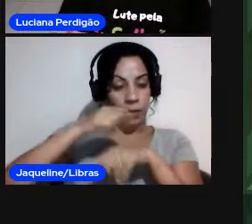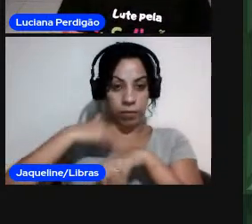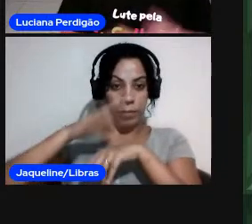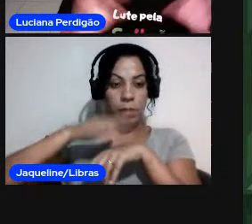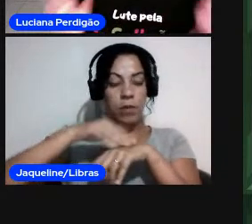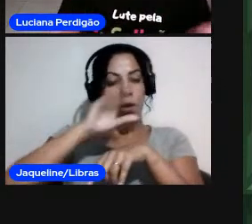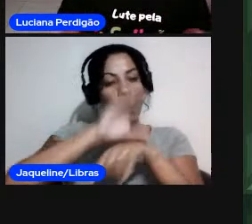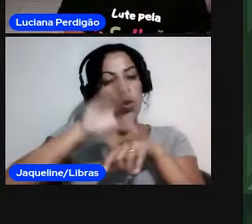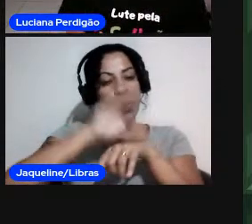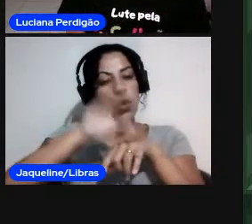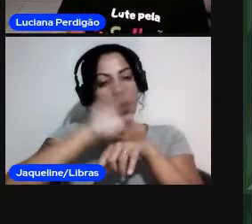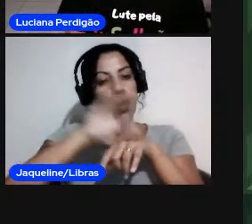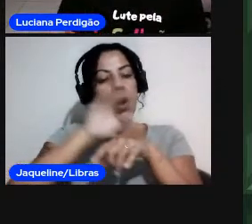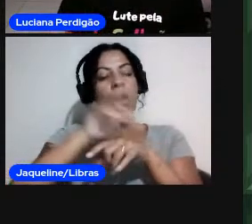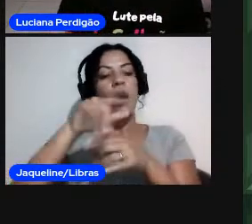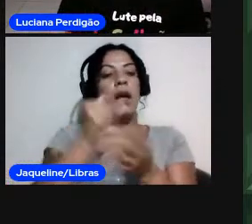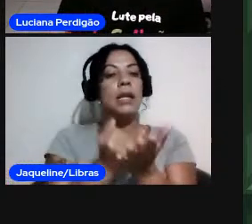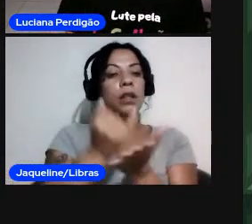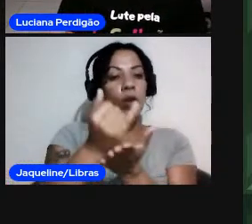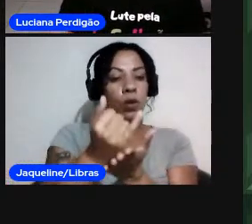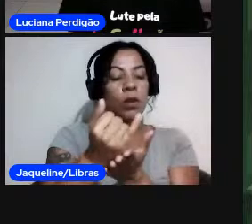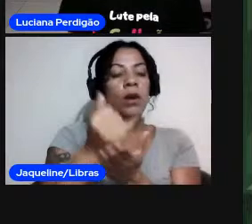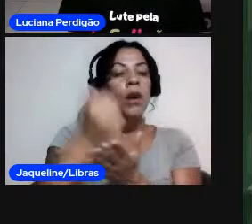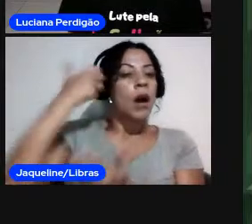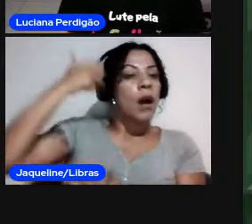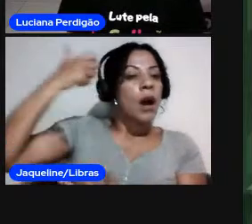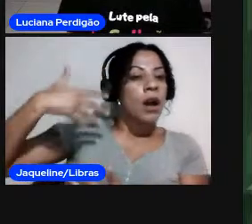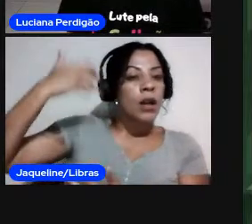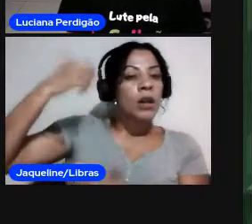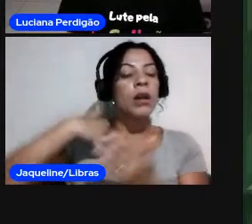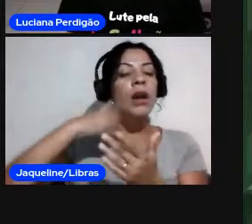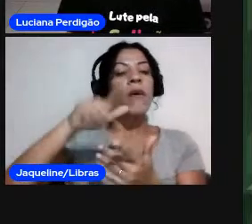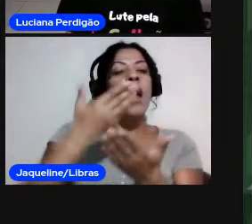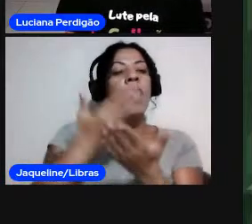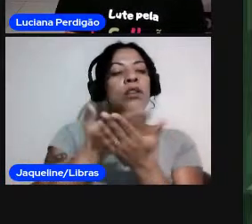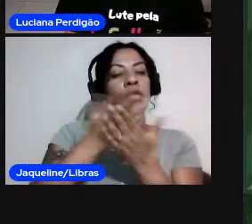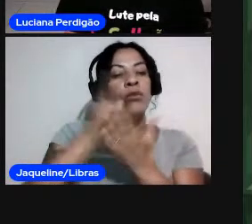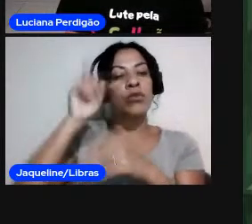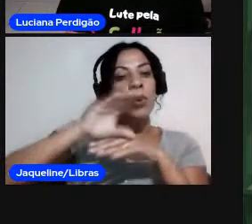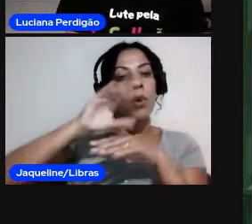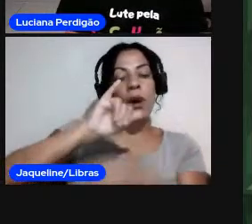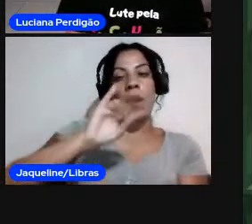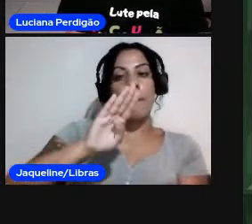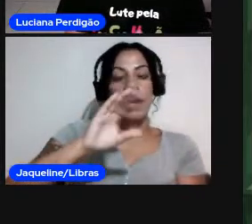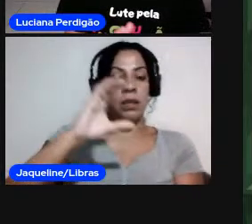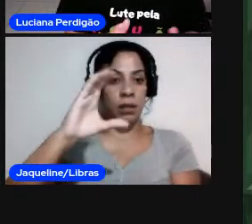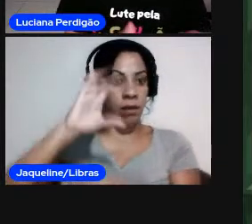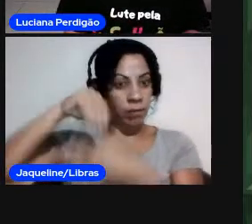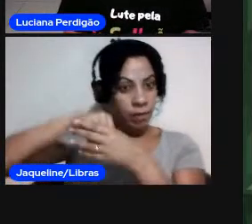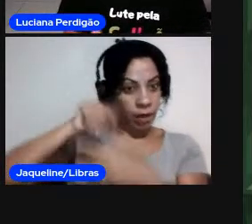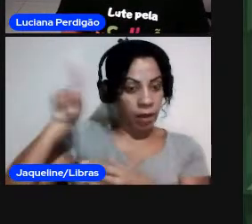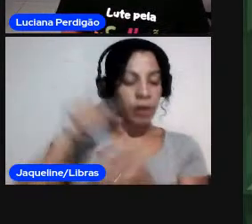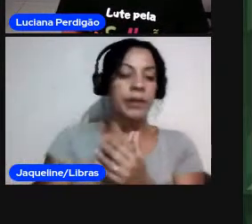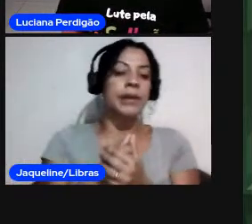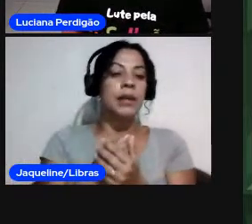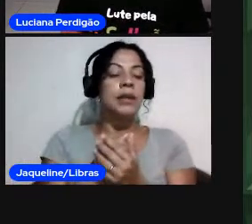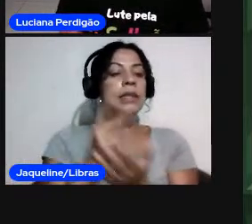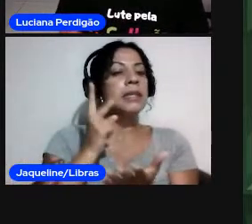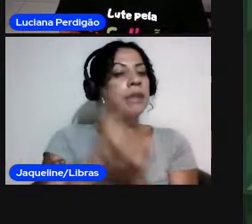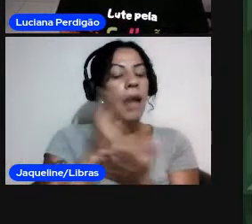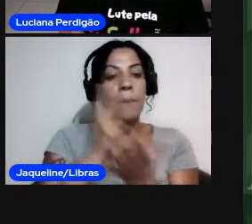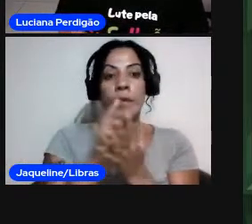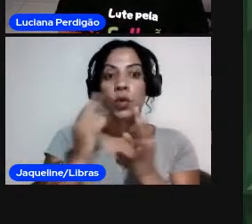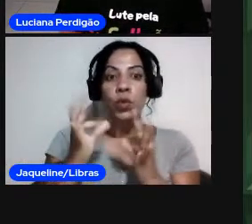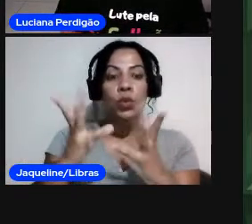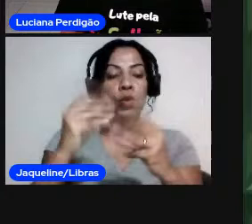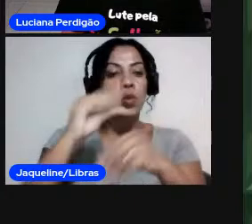curso de introdução à audiodescrição que eu fiz lá no Instituto Benjamin Constant, sempre, todos os cursos, eles